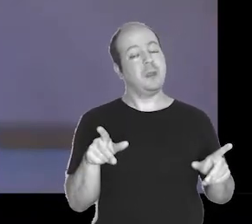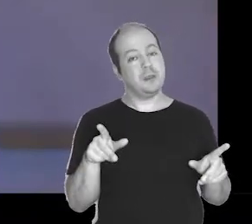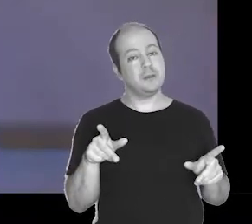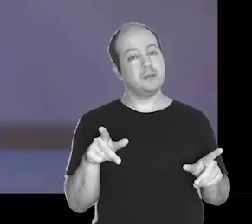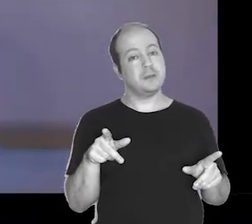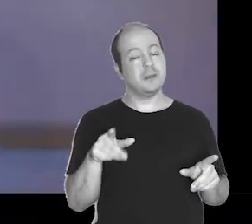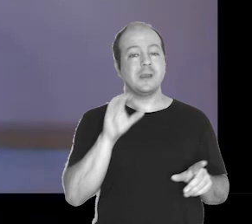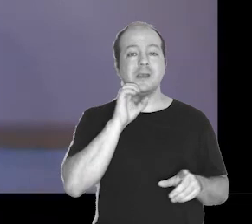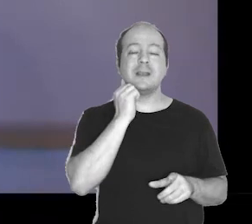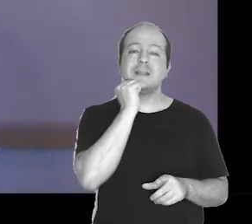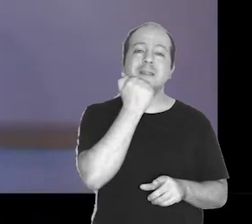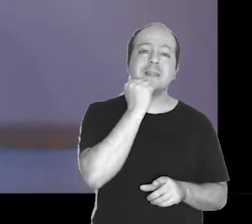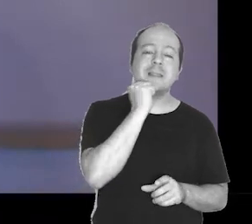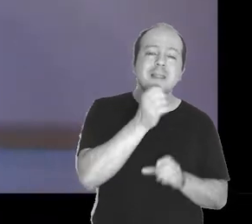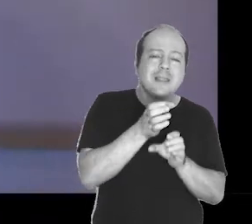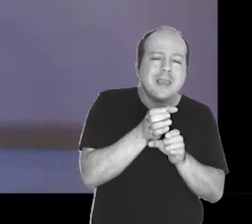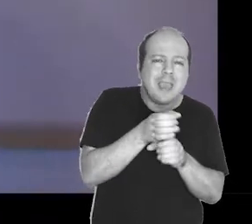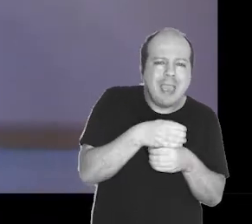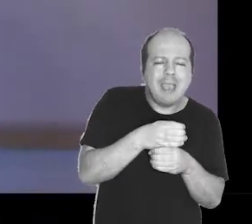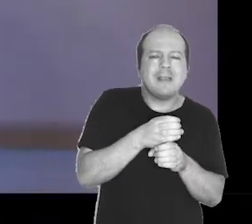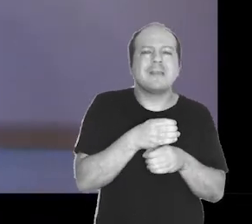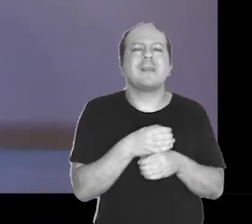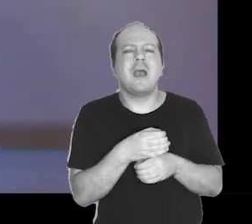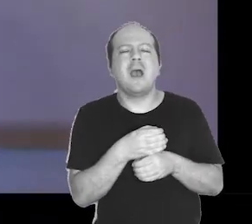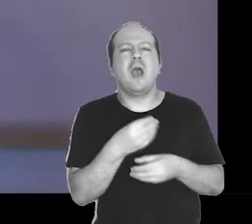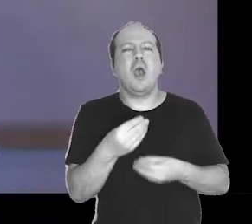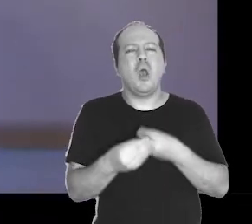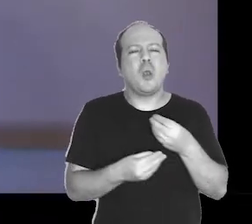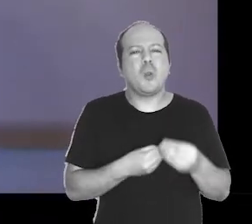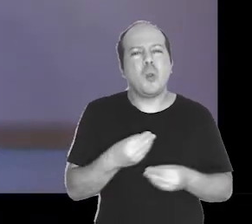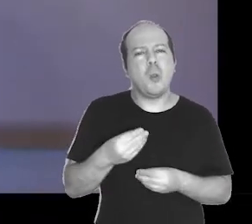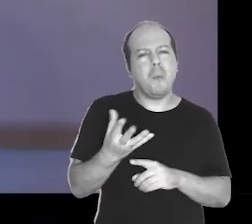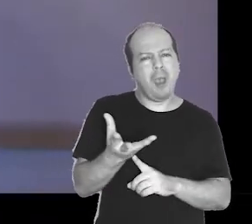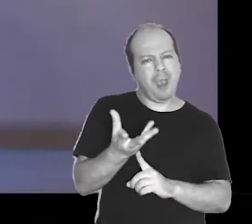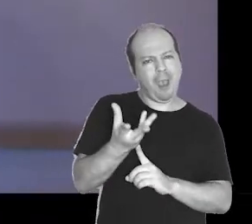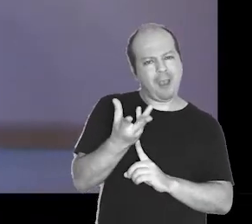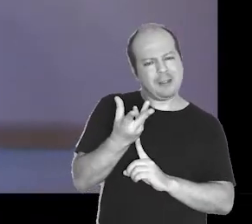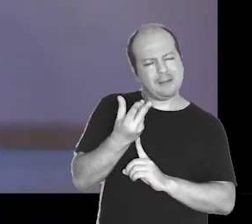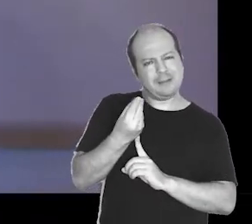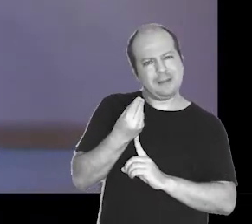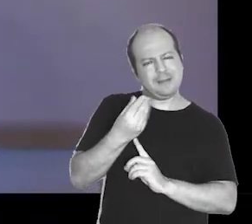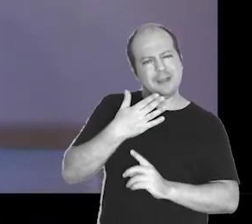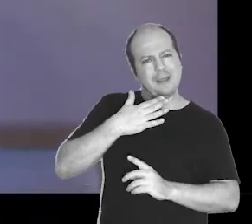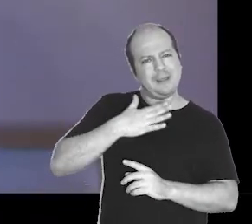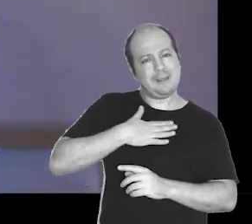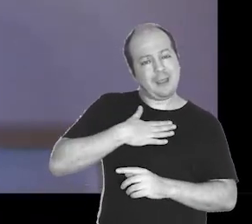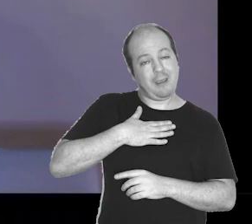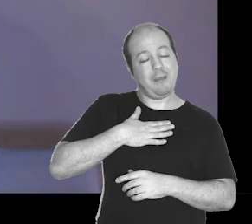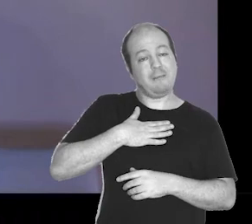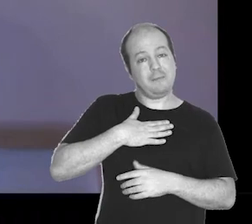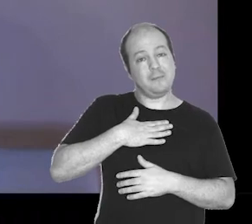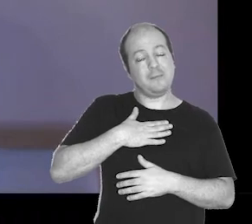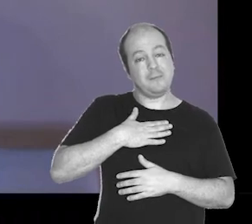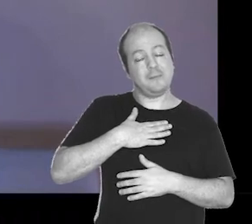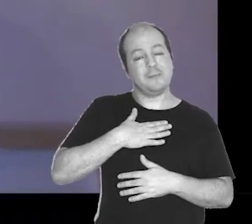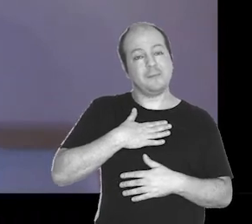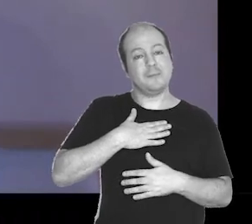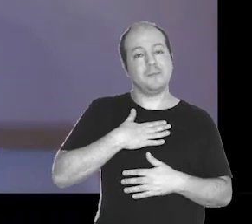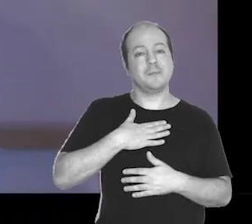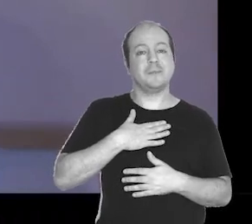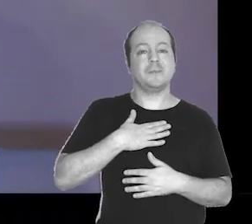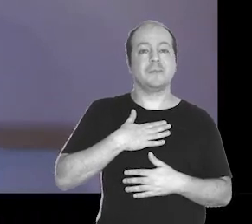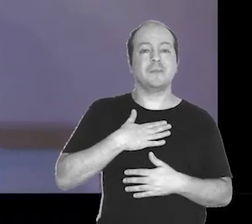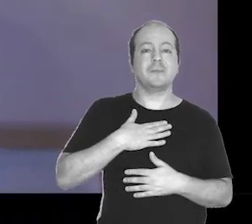das ciências, para me dar um pouco de artista que trago lá no fundo.